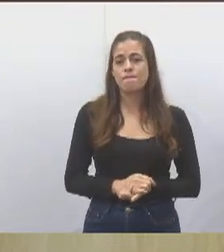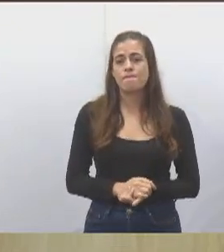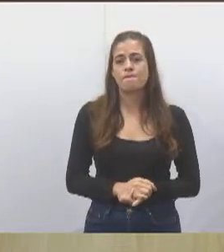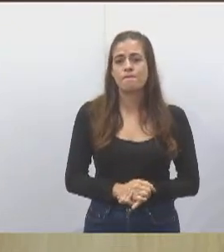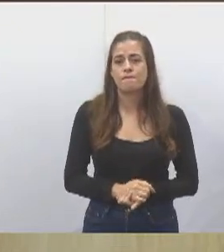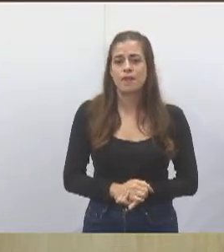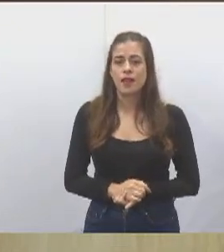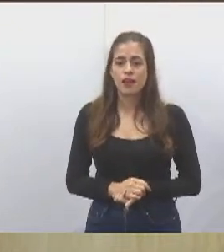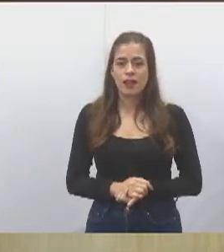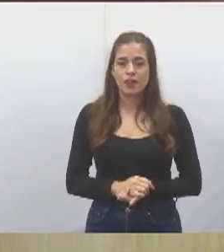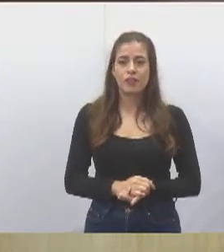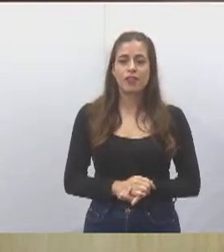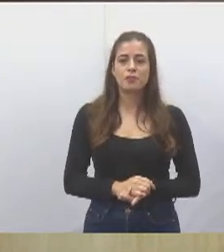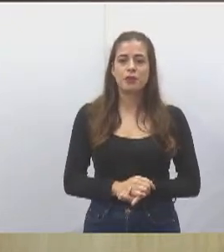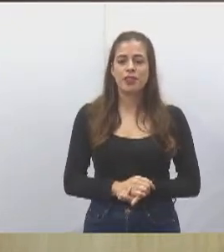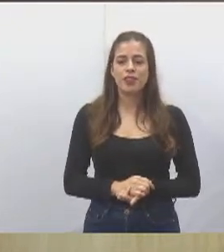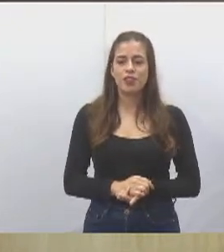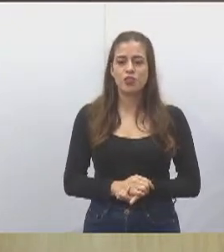Você quer ir lá?